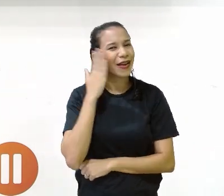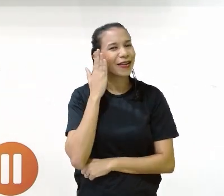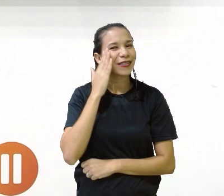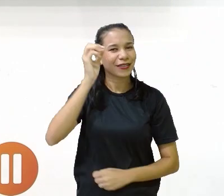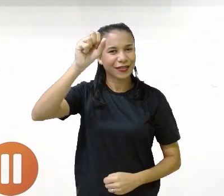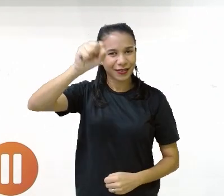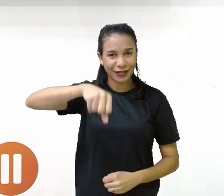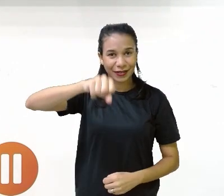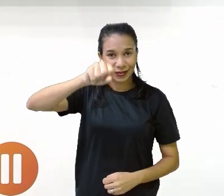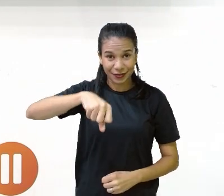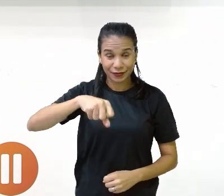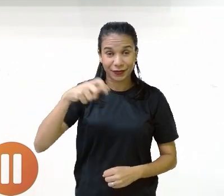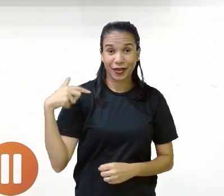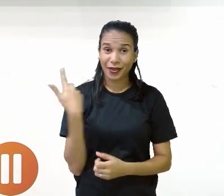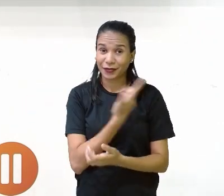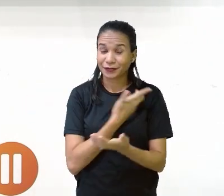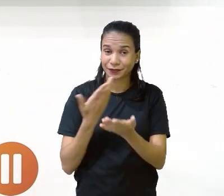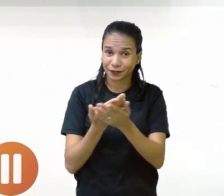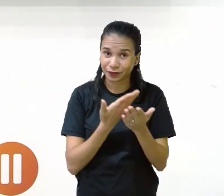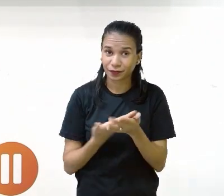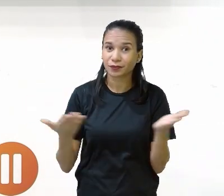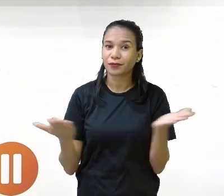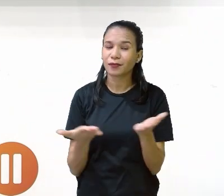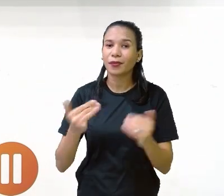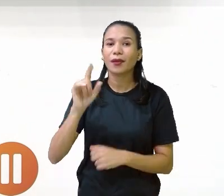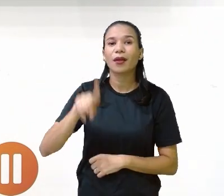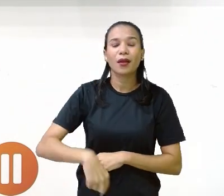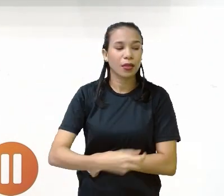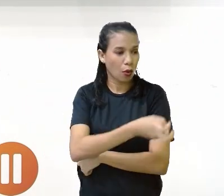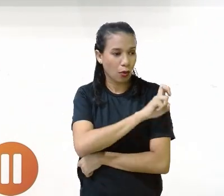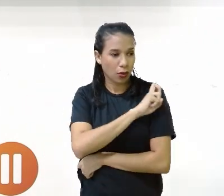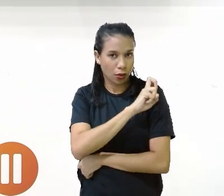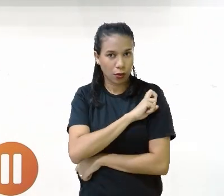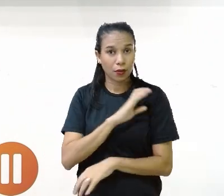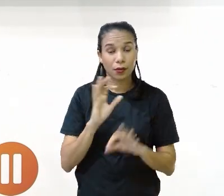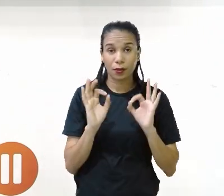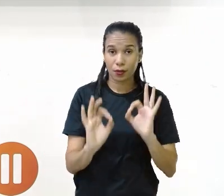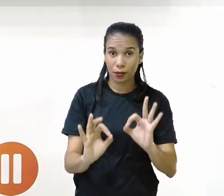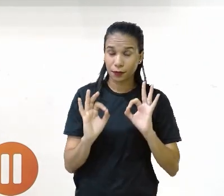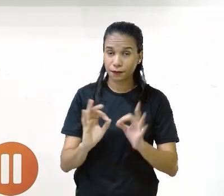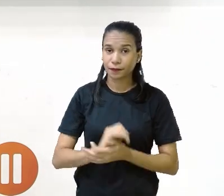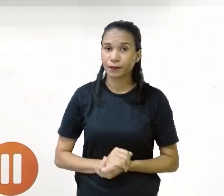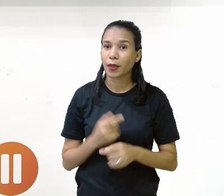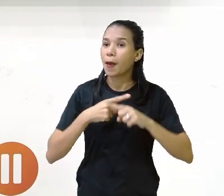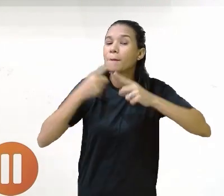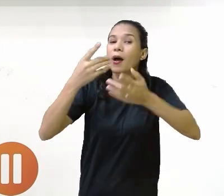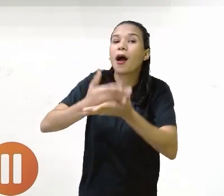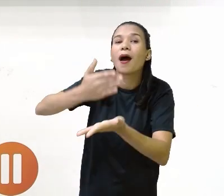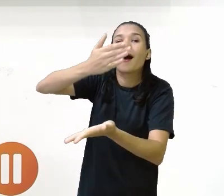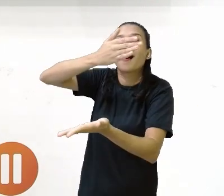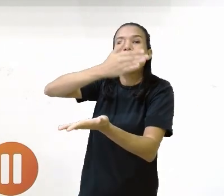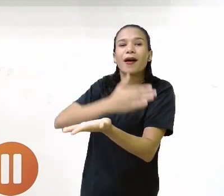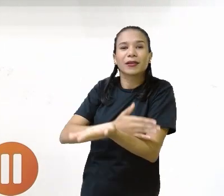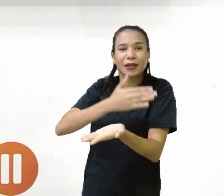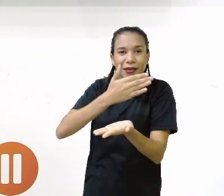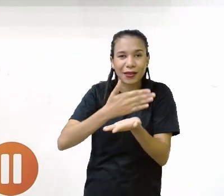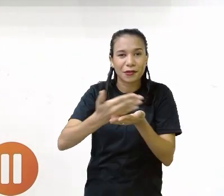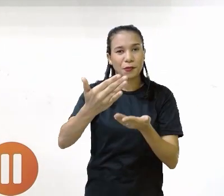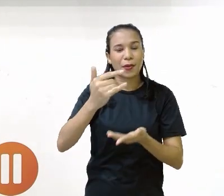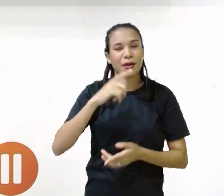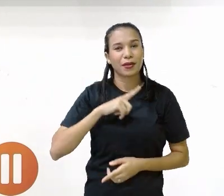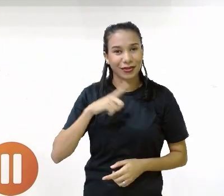querendo dizer. A nossa aula de hoje será para os 5º anos, tá? Antes da gente começar, eu